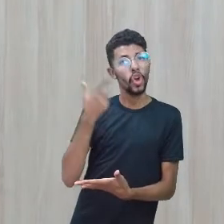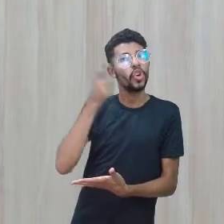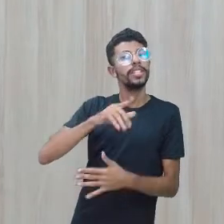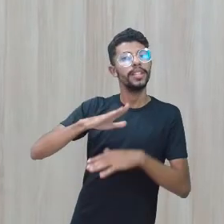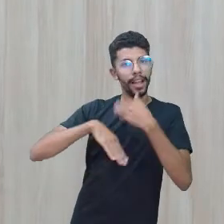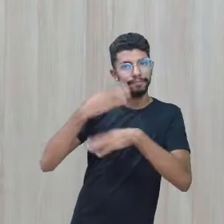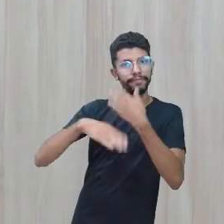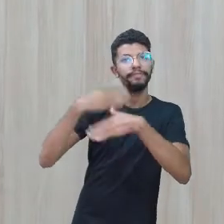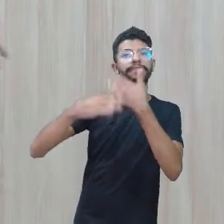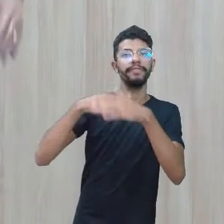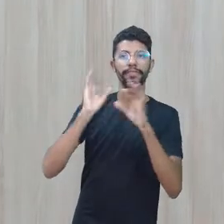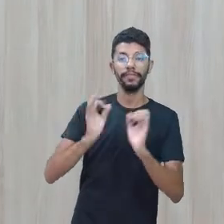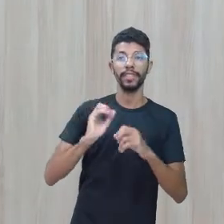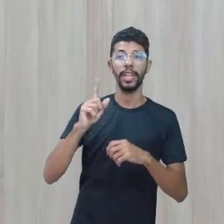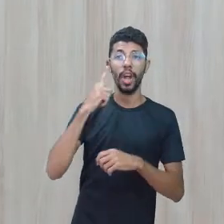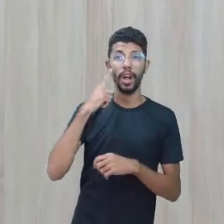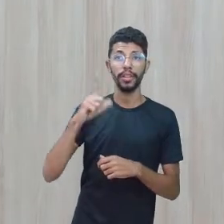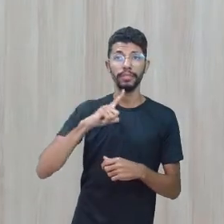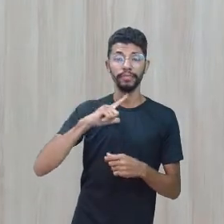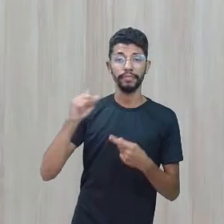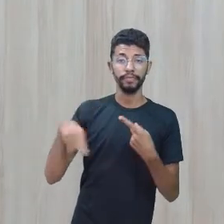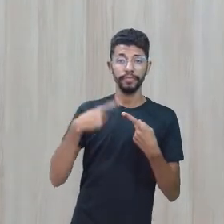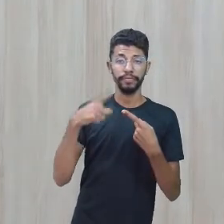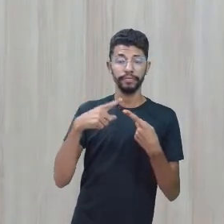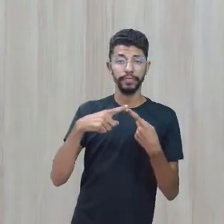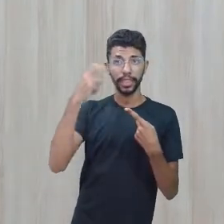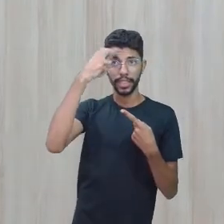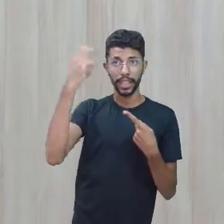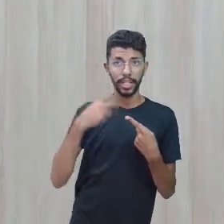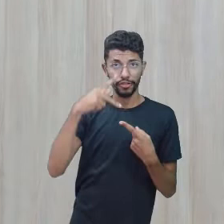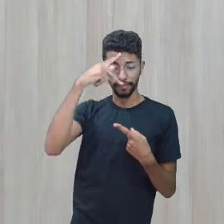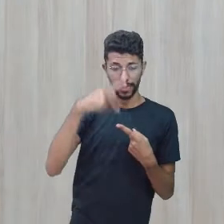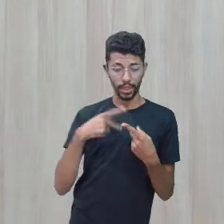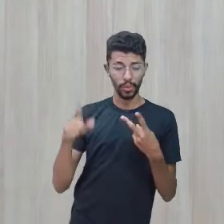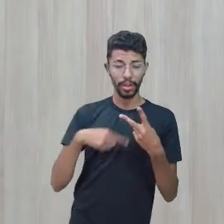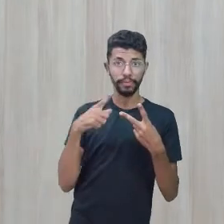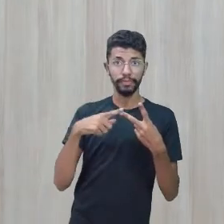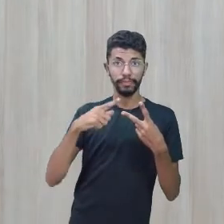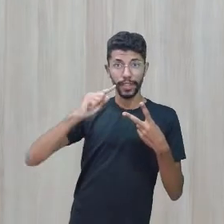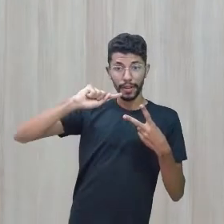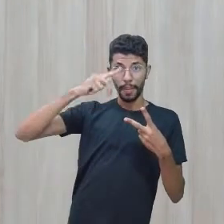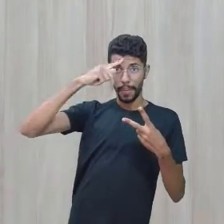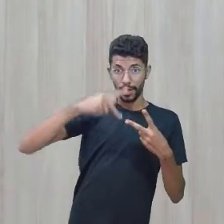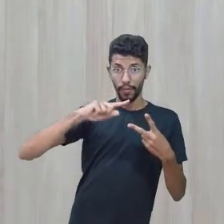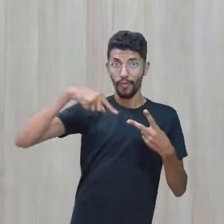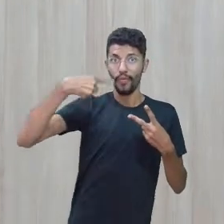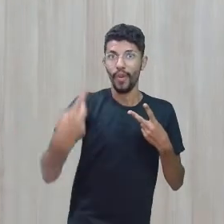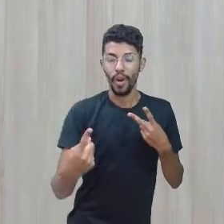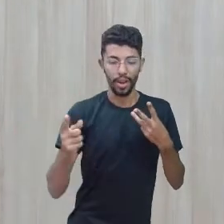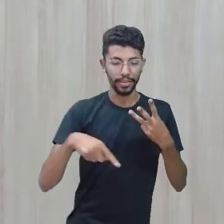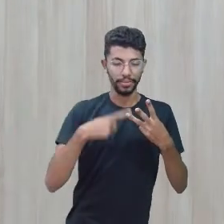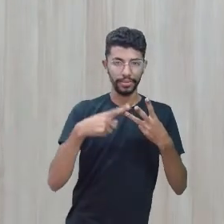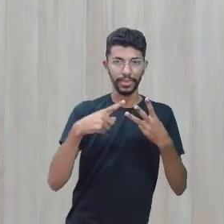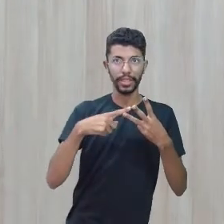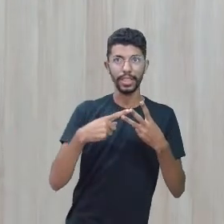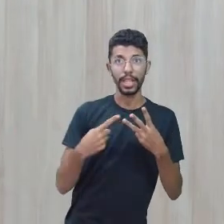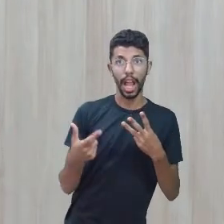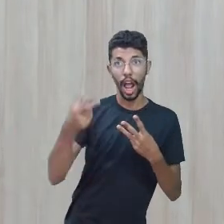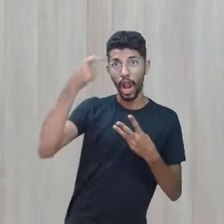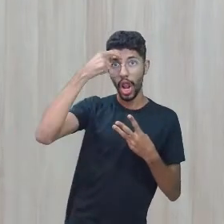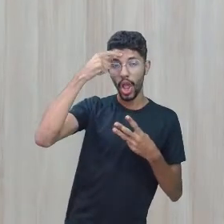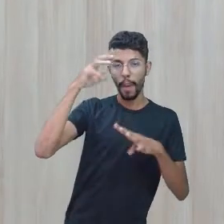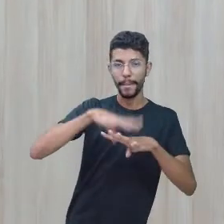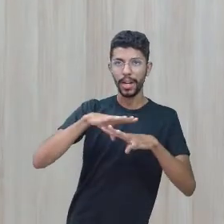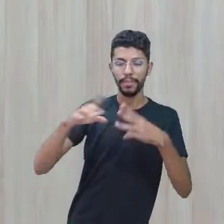desenvolvê-las. Existe a inteligência interpessoal, intrapessoal, a lógico-matemática,